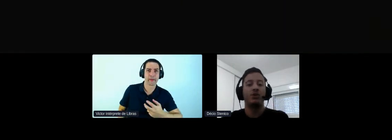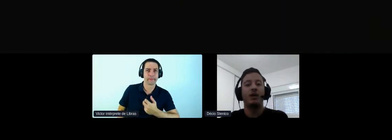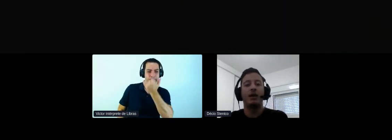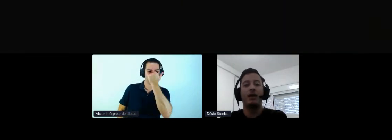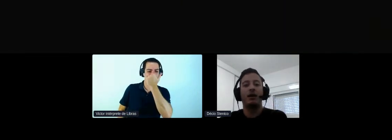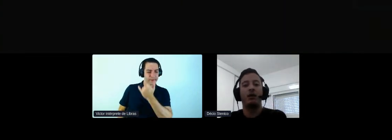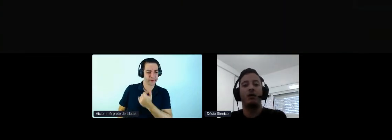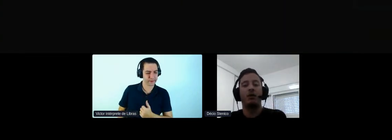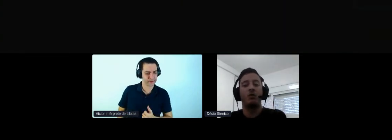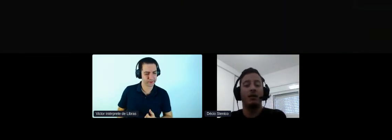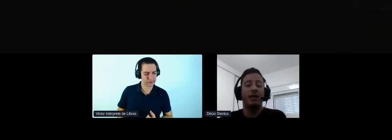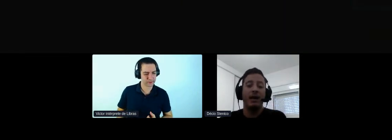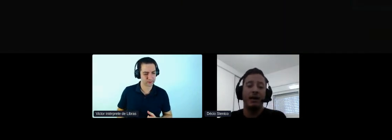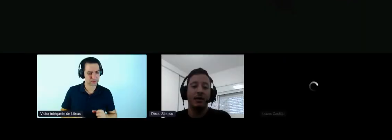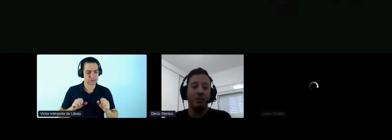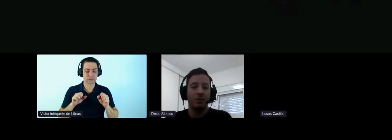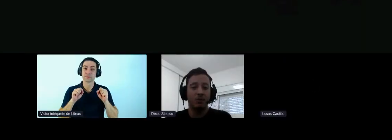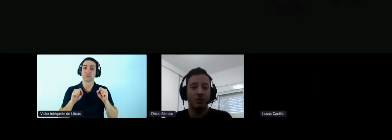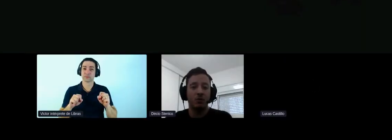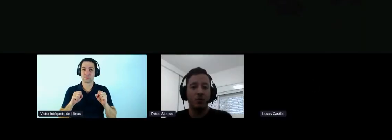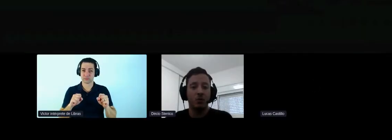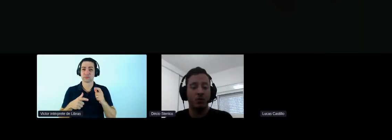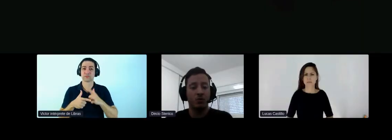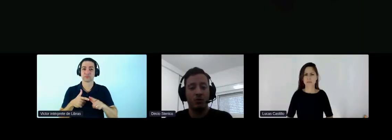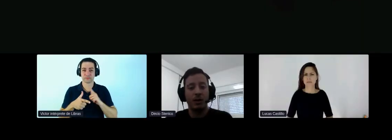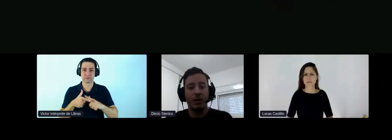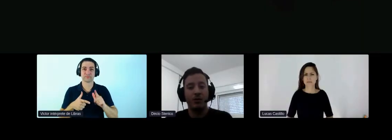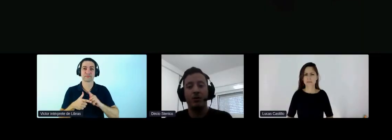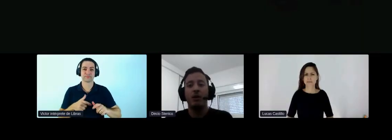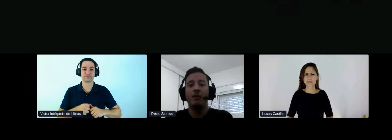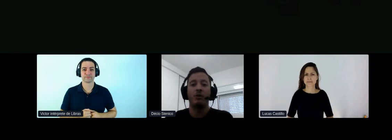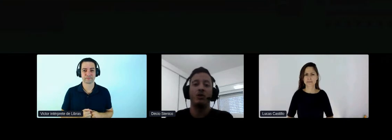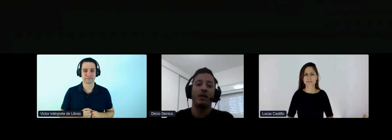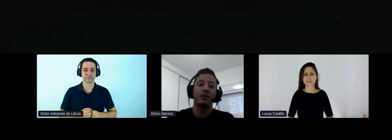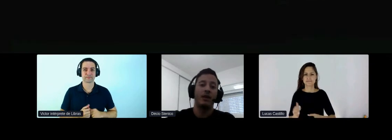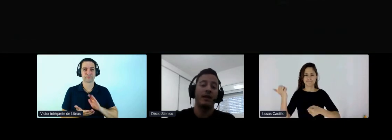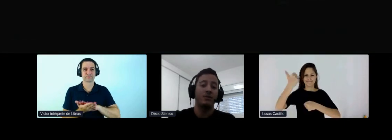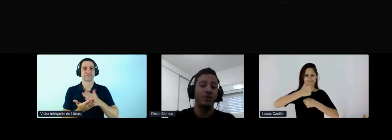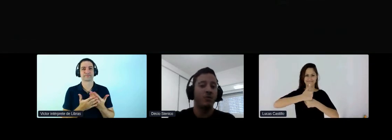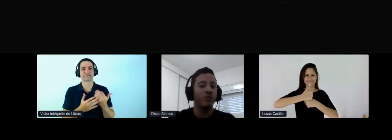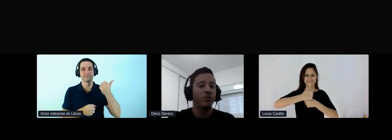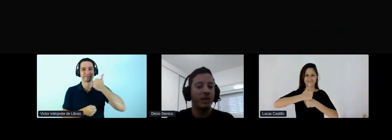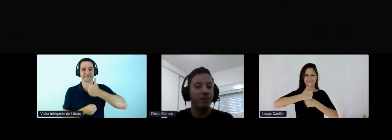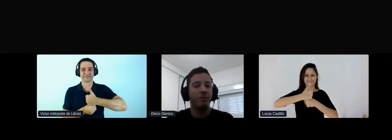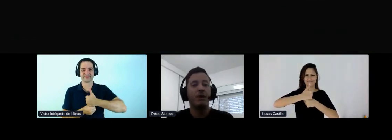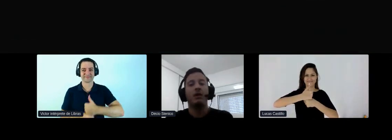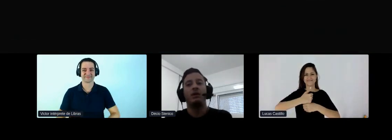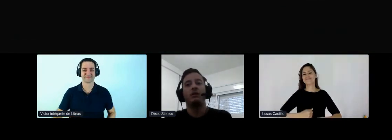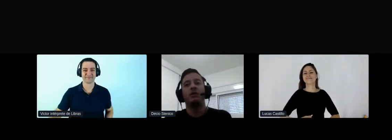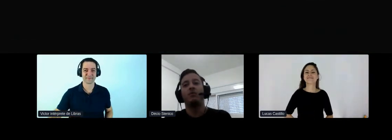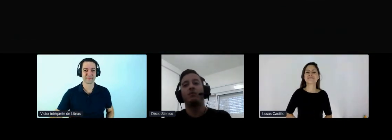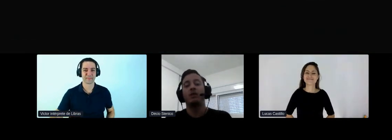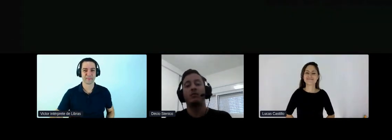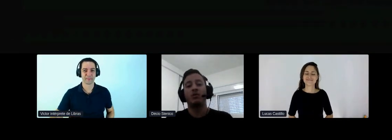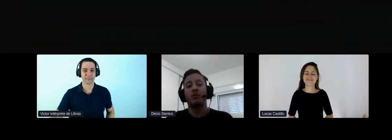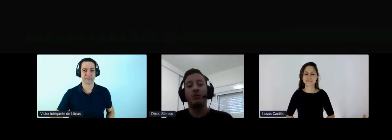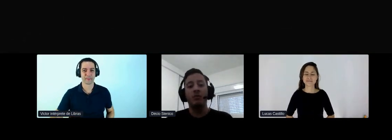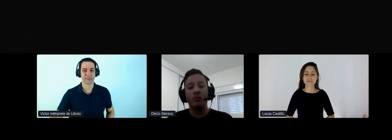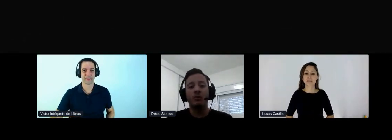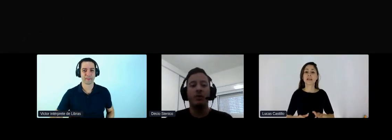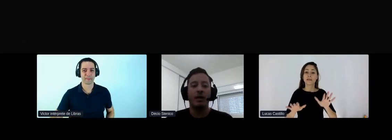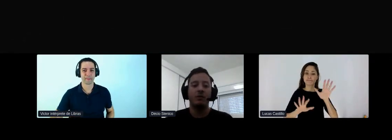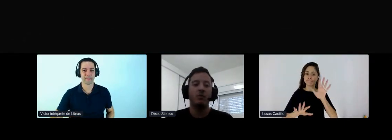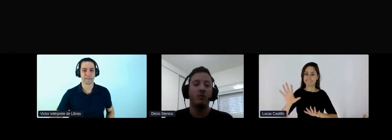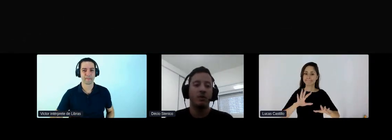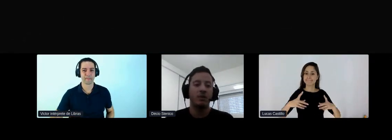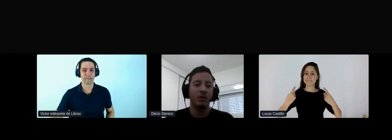pode gerar algum ataque à pessoa, ao seu usuário, pode gerar casos de bullying. Então, temos que tomar